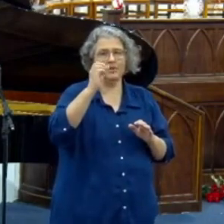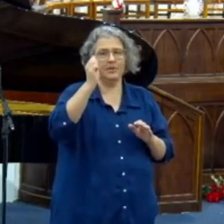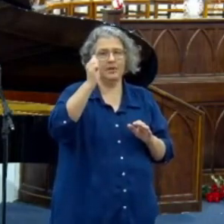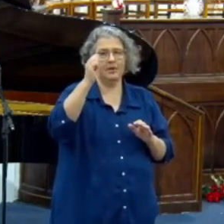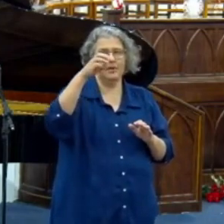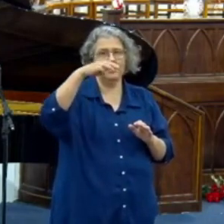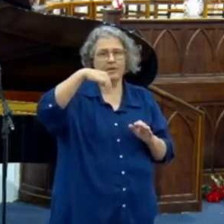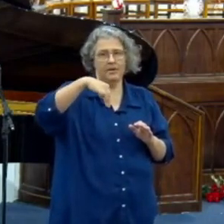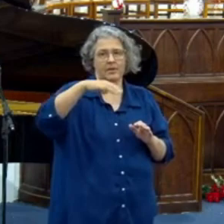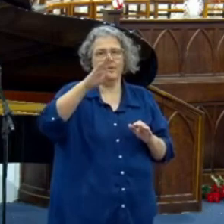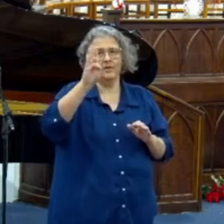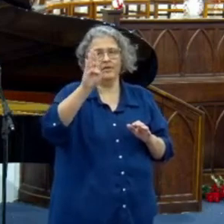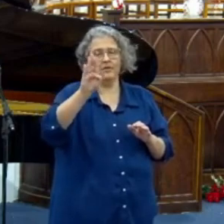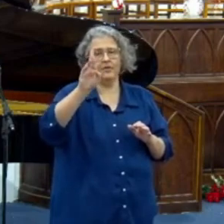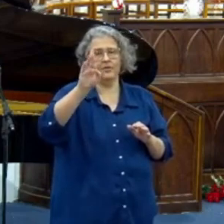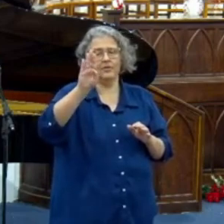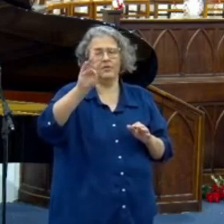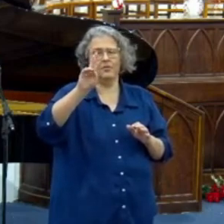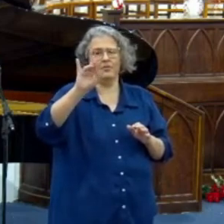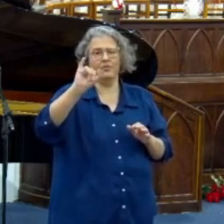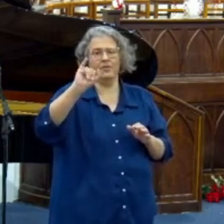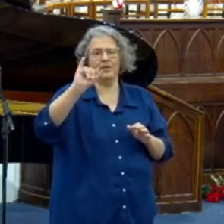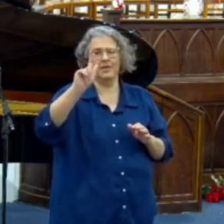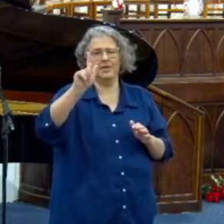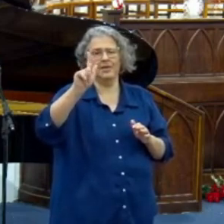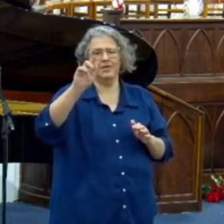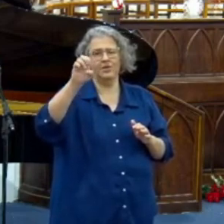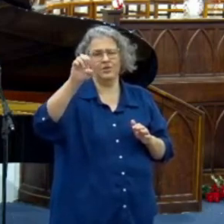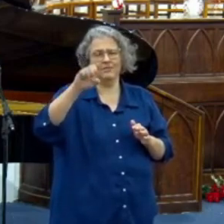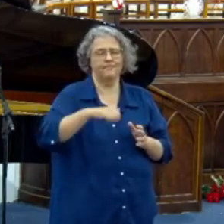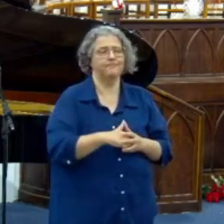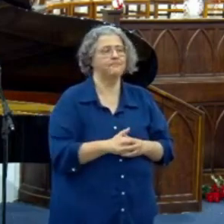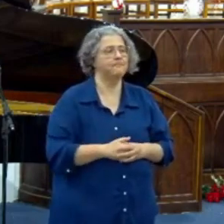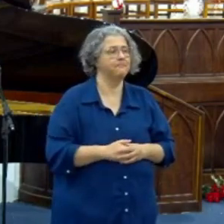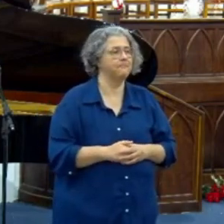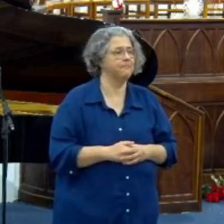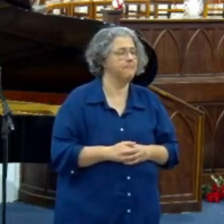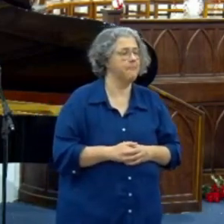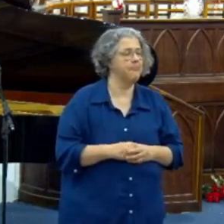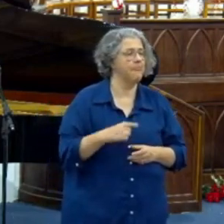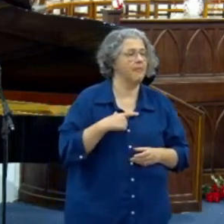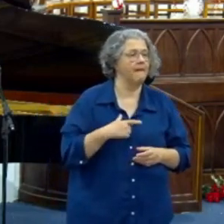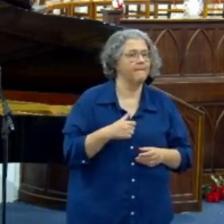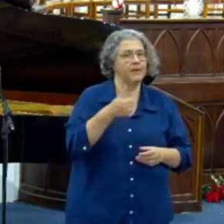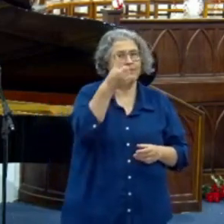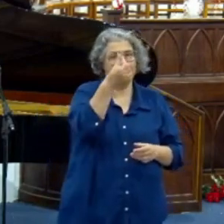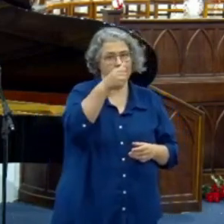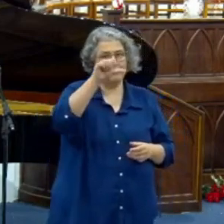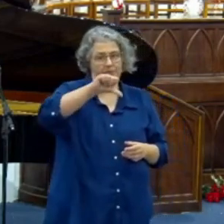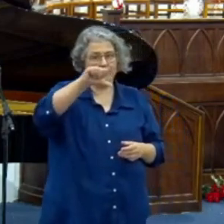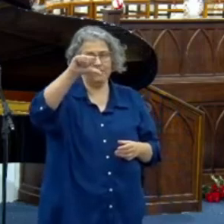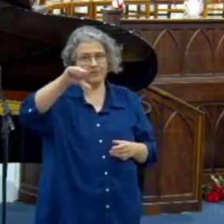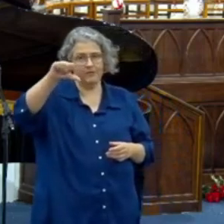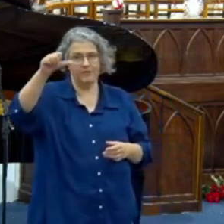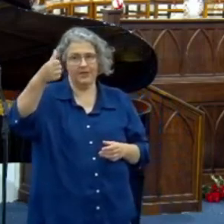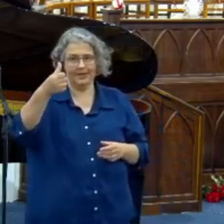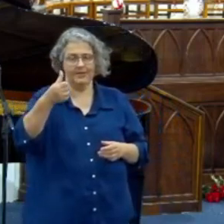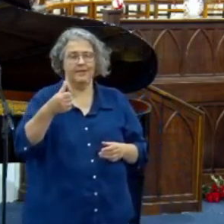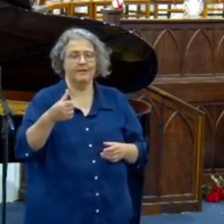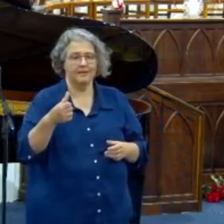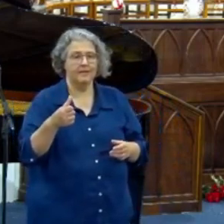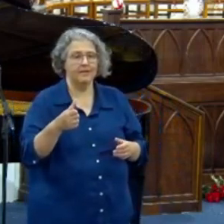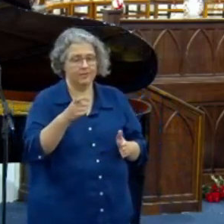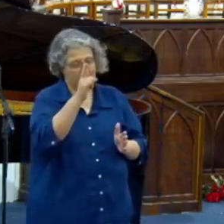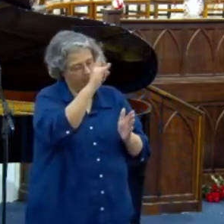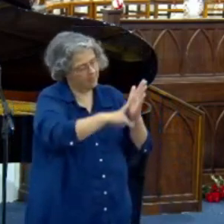de Cambridge, eles fizeram uma declaração muito importante. Era o ano de 1996. E a declaração de